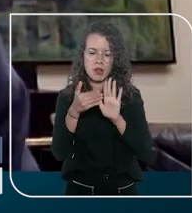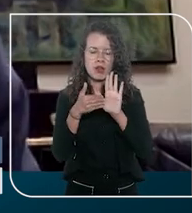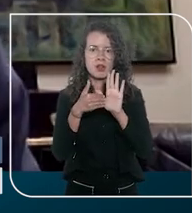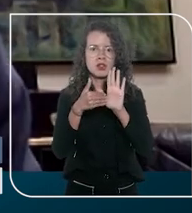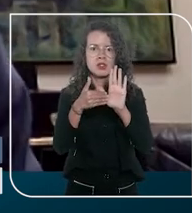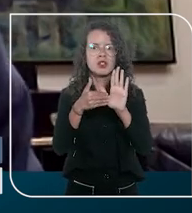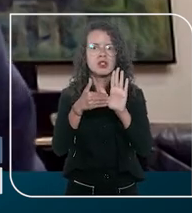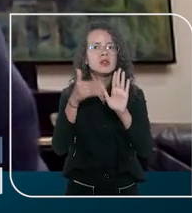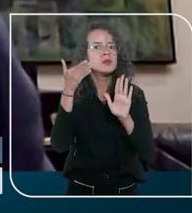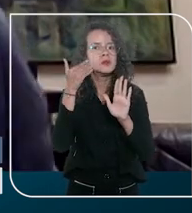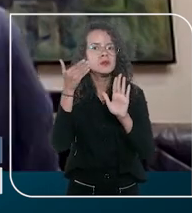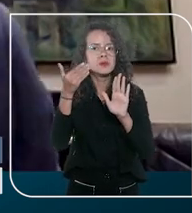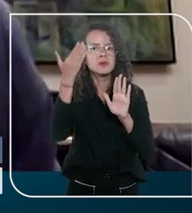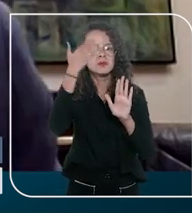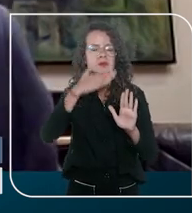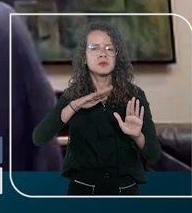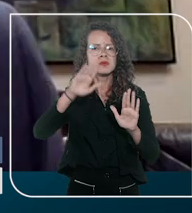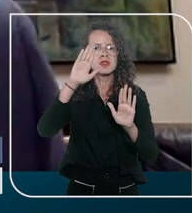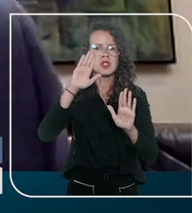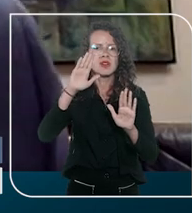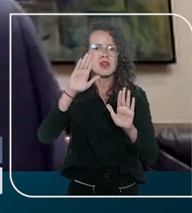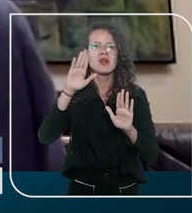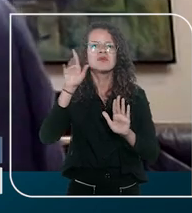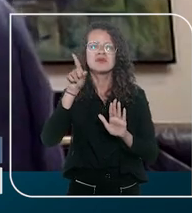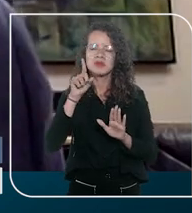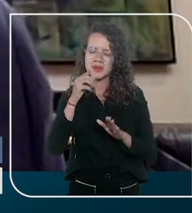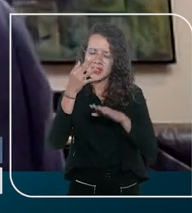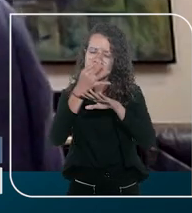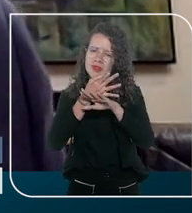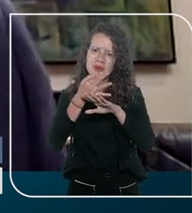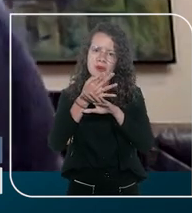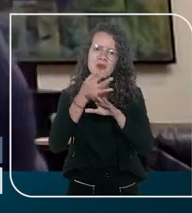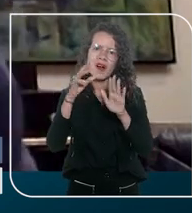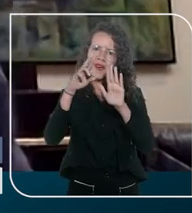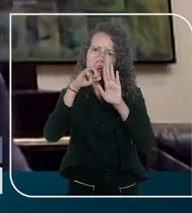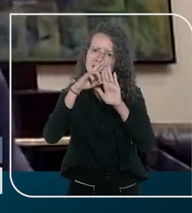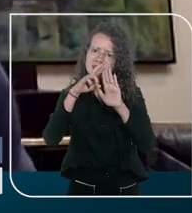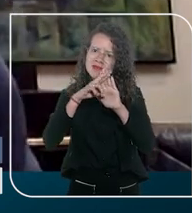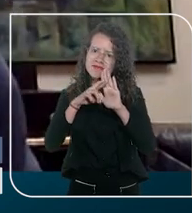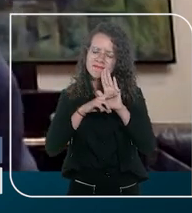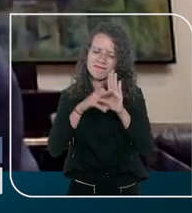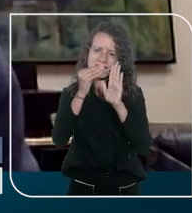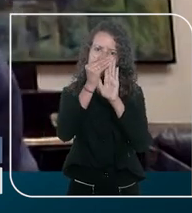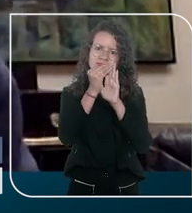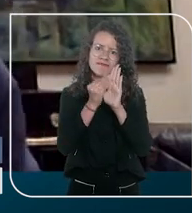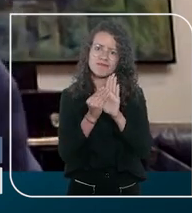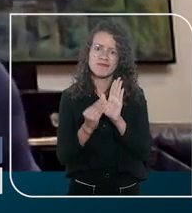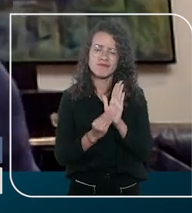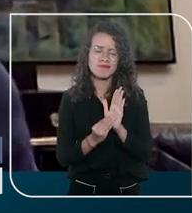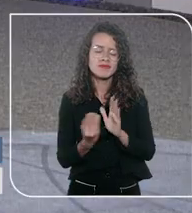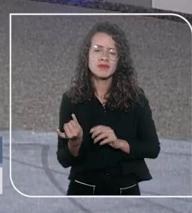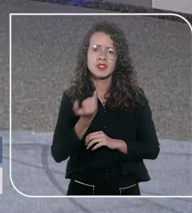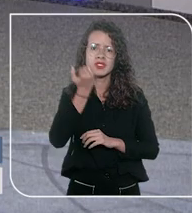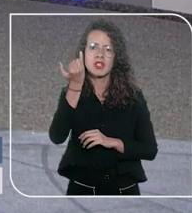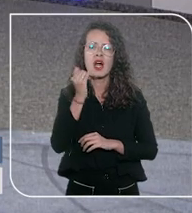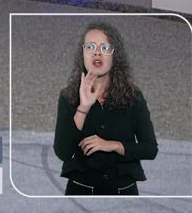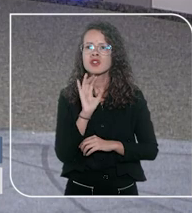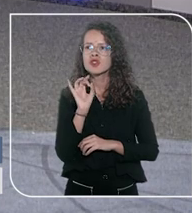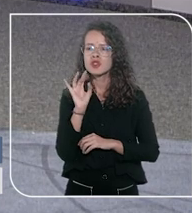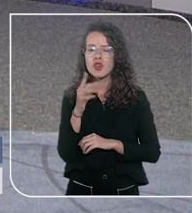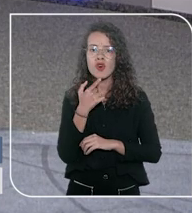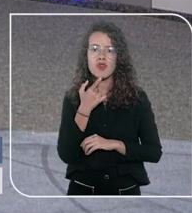requisitos formais para se considerar comprovada a divergência. Não basta, como o professor Maurício diz, é apenas mencionar um